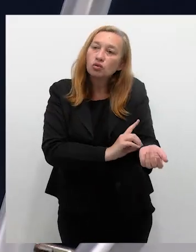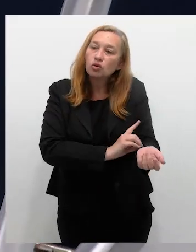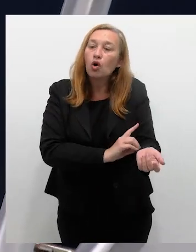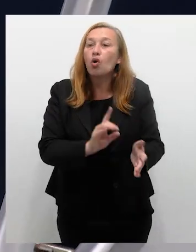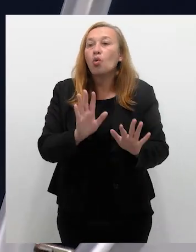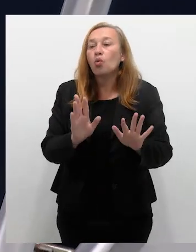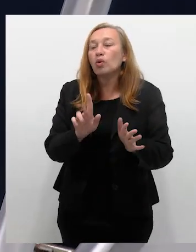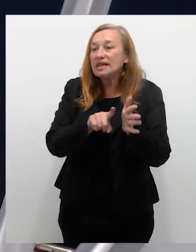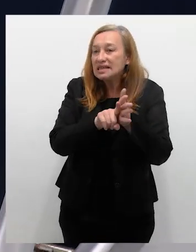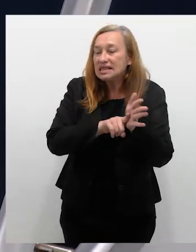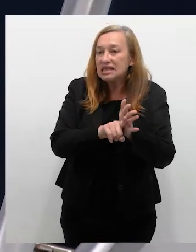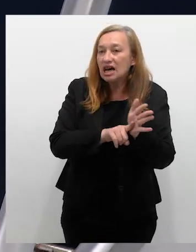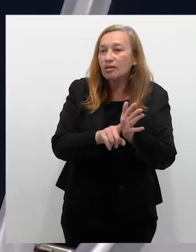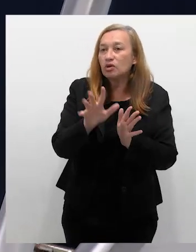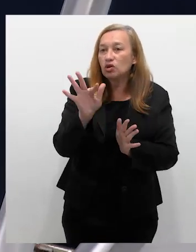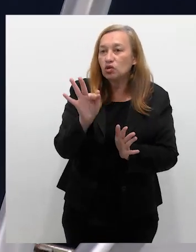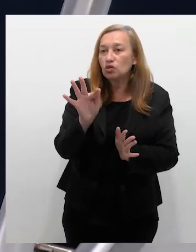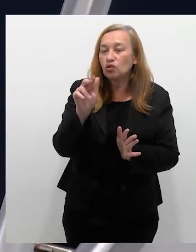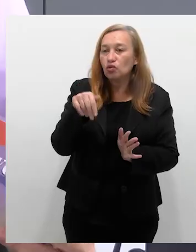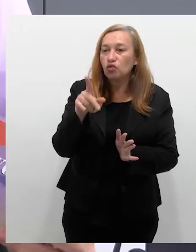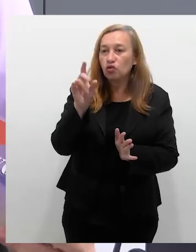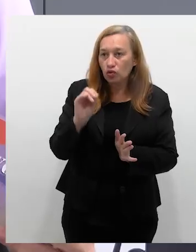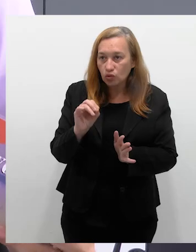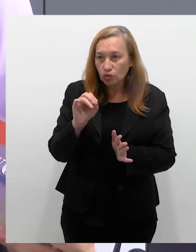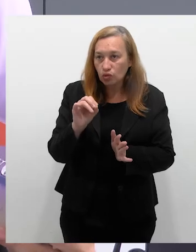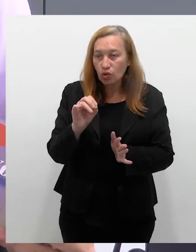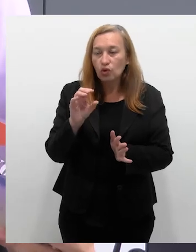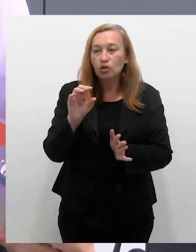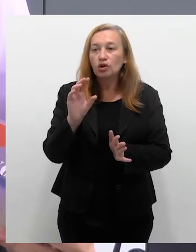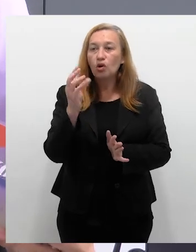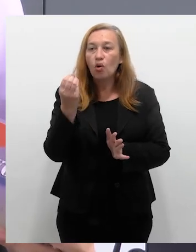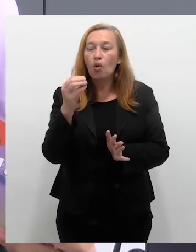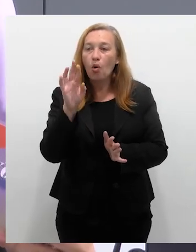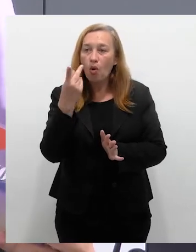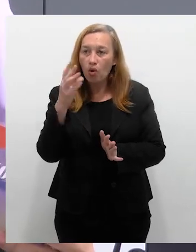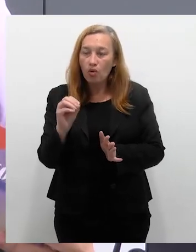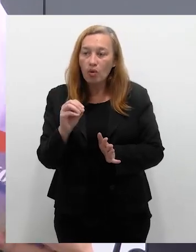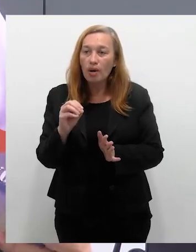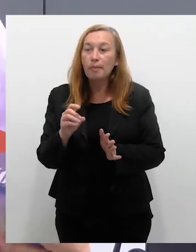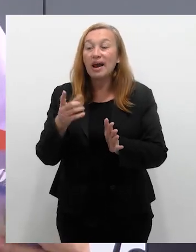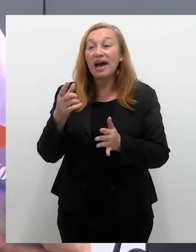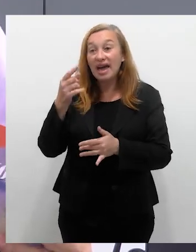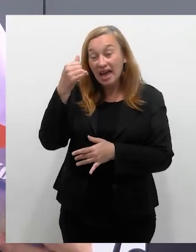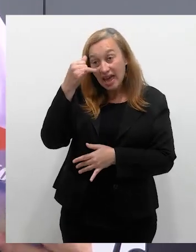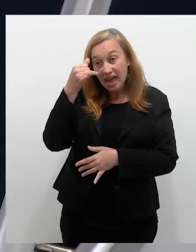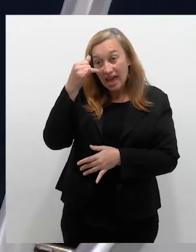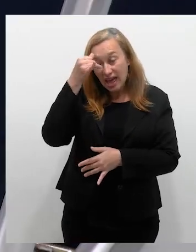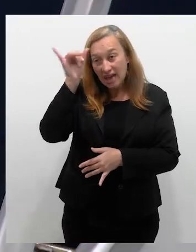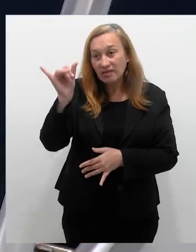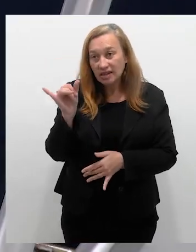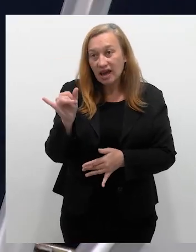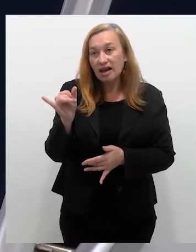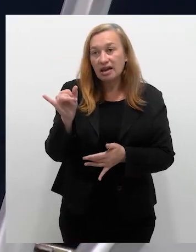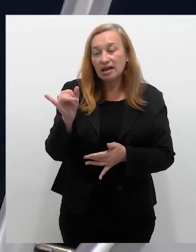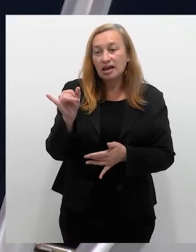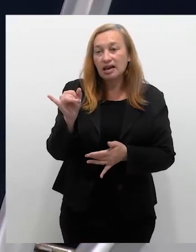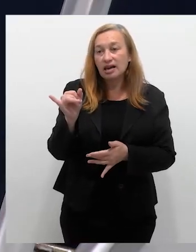de fundo de olho... Para evitar a cegueira. A cegueira. Dentro do diabetes. Agora entendi. Por quê?